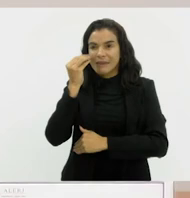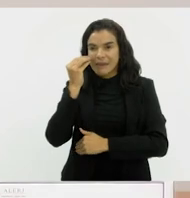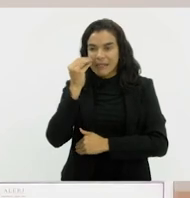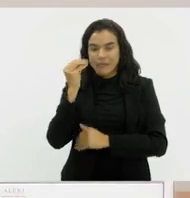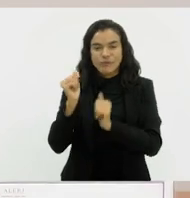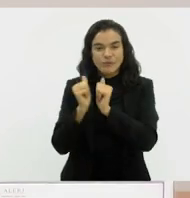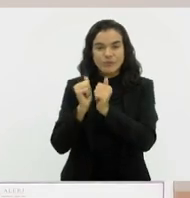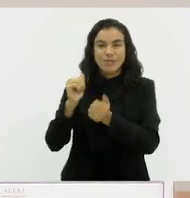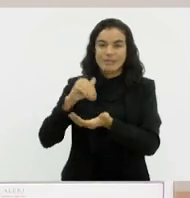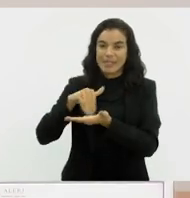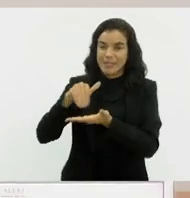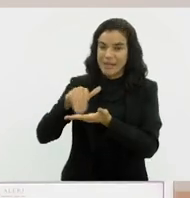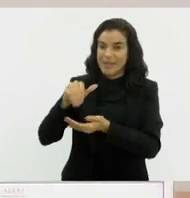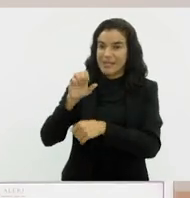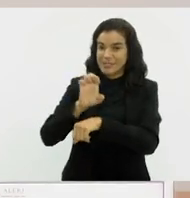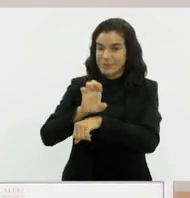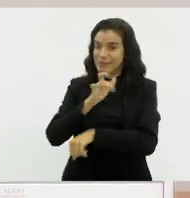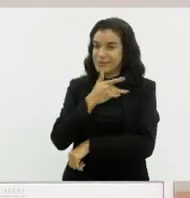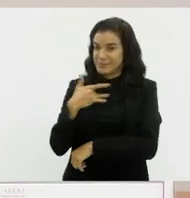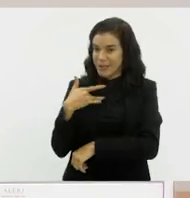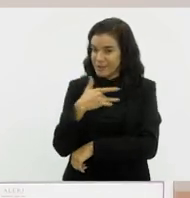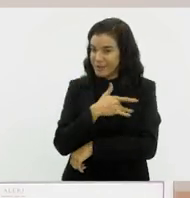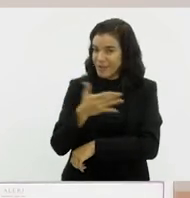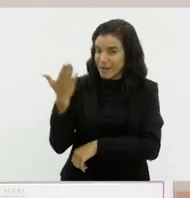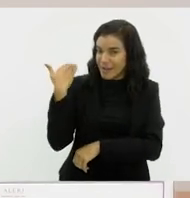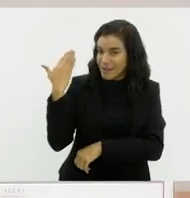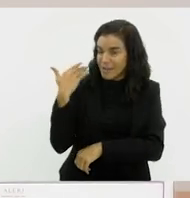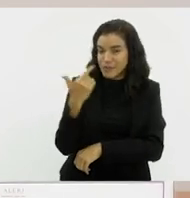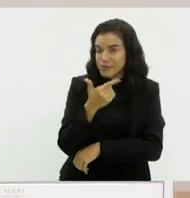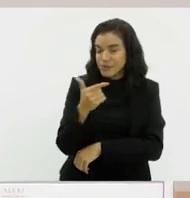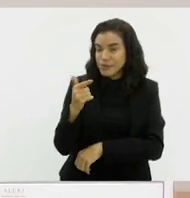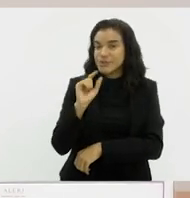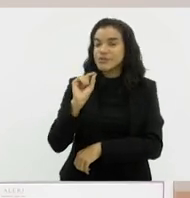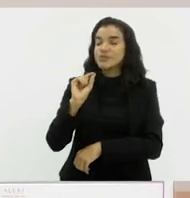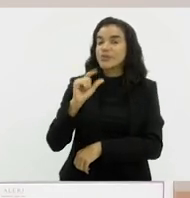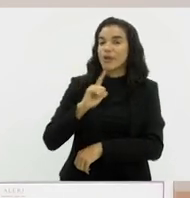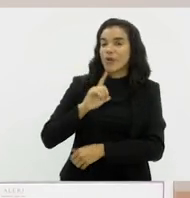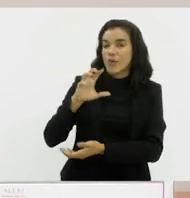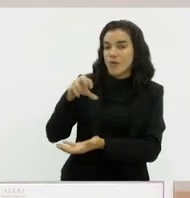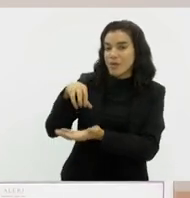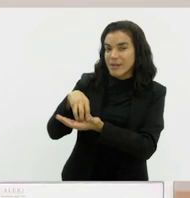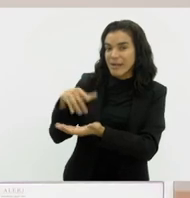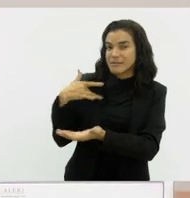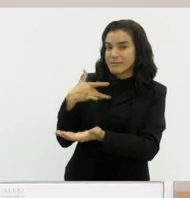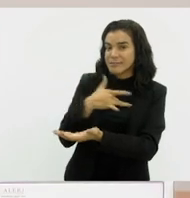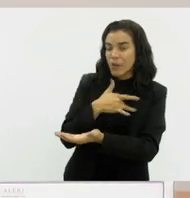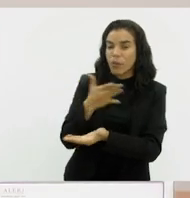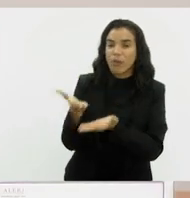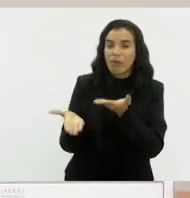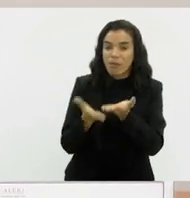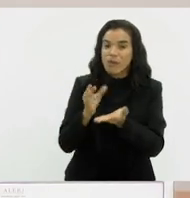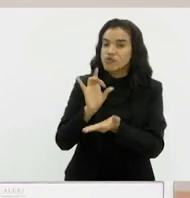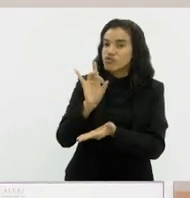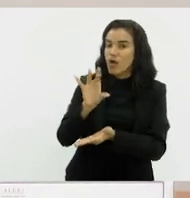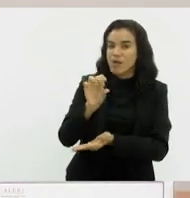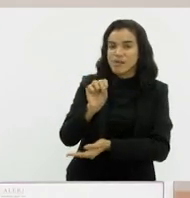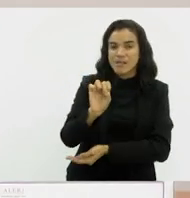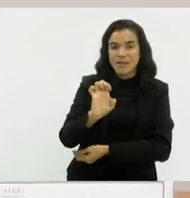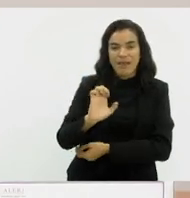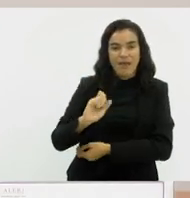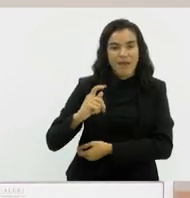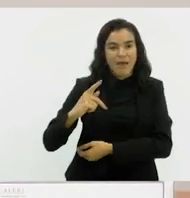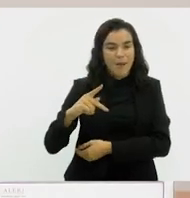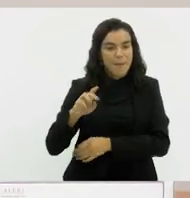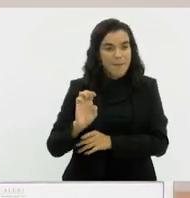porque até então nem isso a gente tinha. Né? A gente tinha uma unidade de saúde administrada integralmente pela CEAP, que não